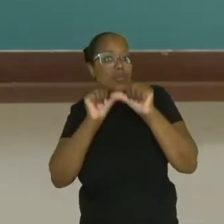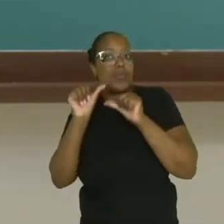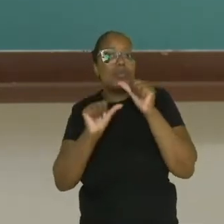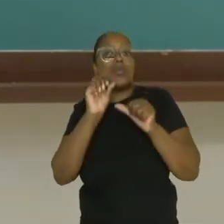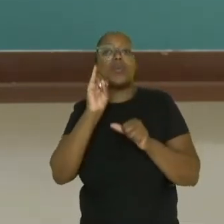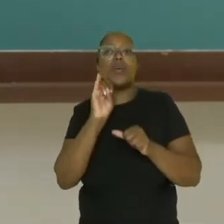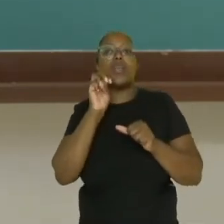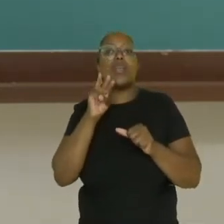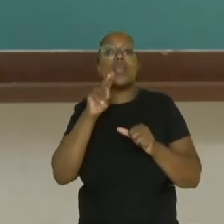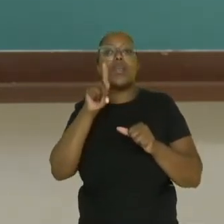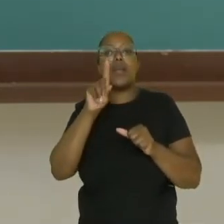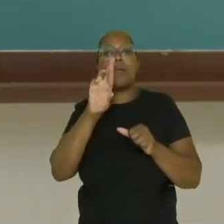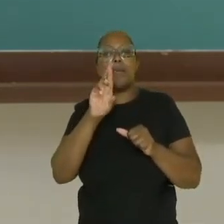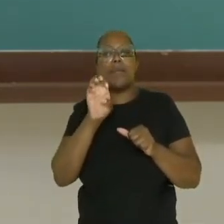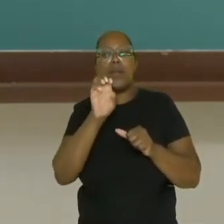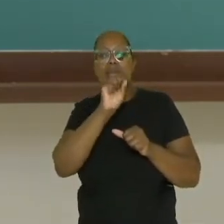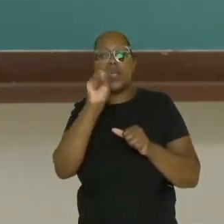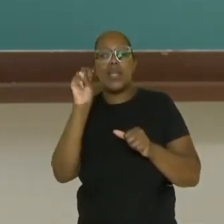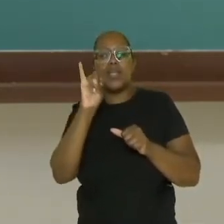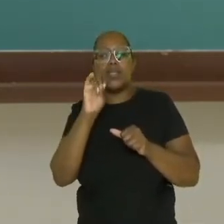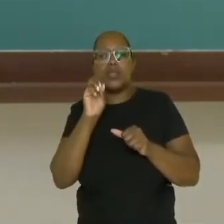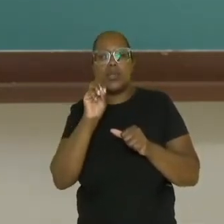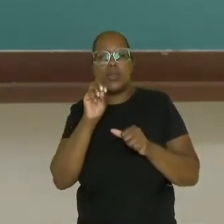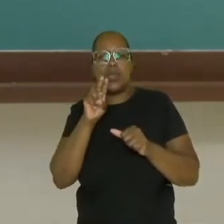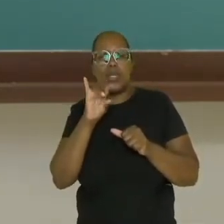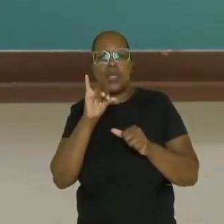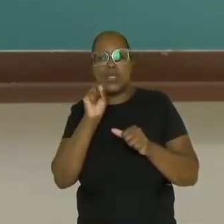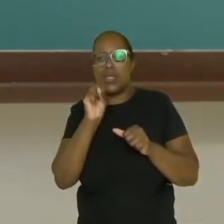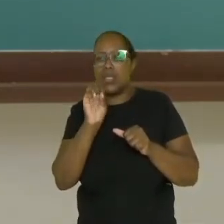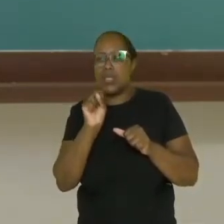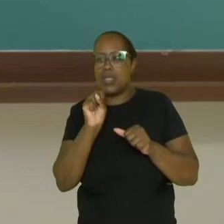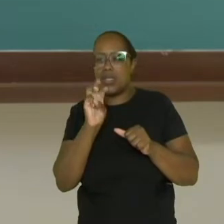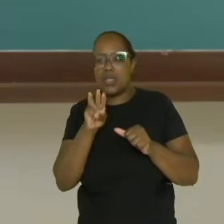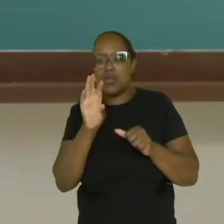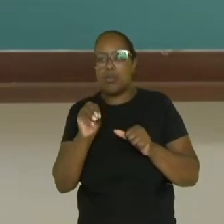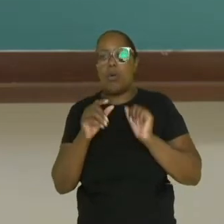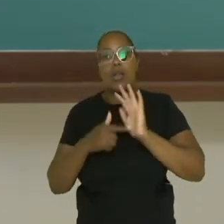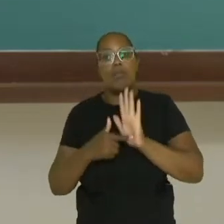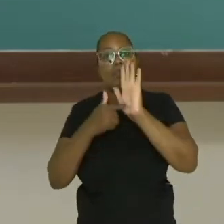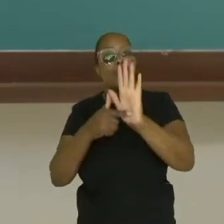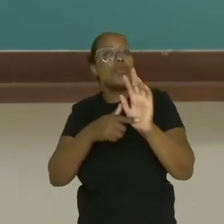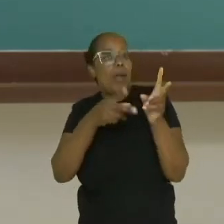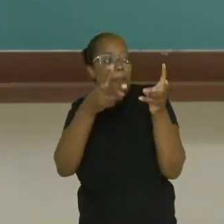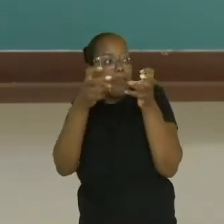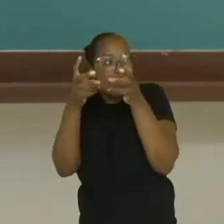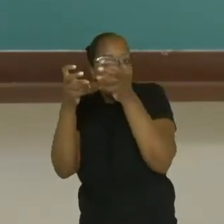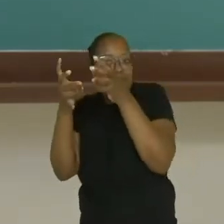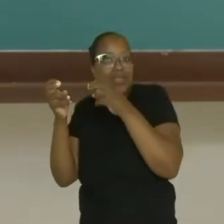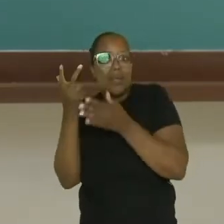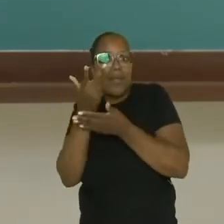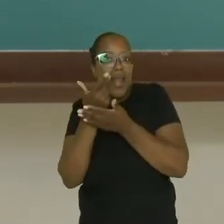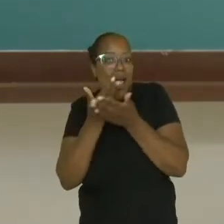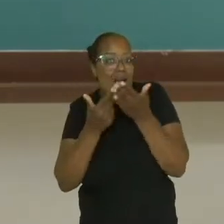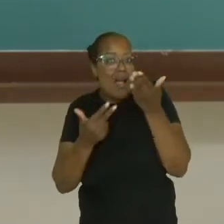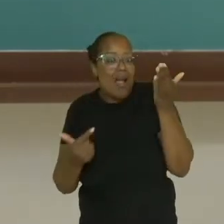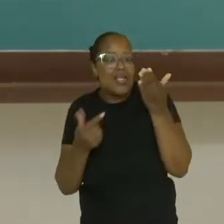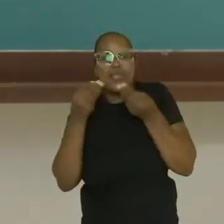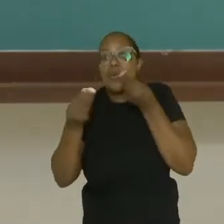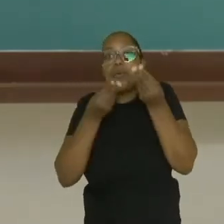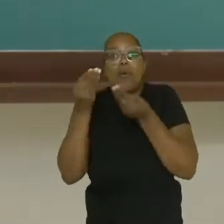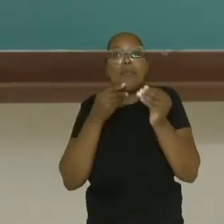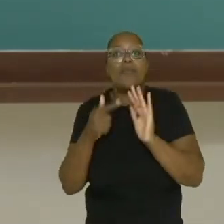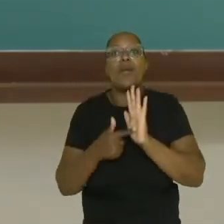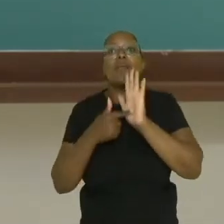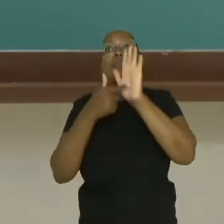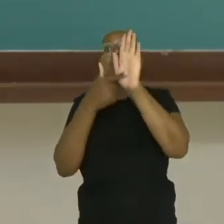pinceladas rápidas, propondo uma nova forma de perceber a arte, as possibilidades de reprodução das imagens